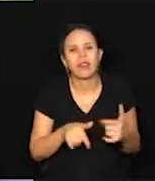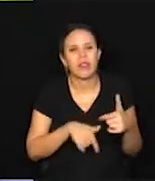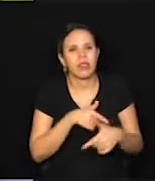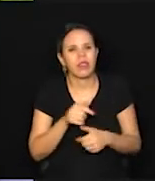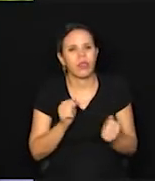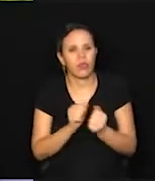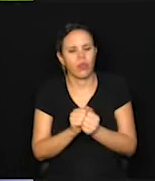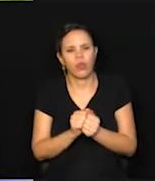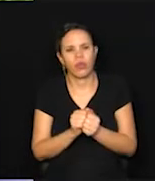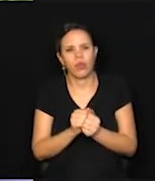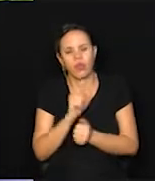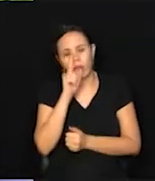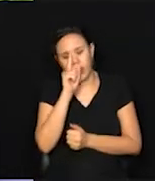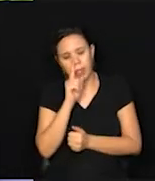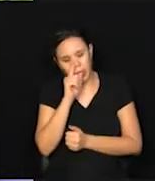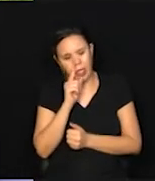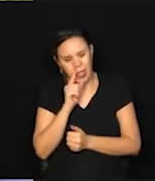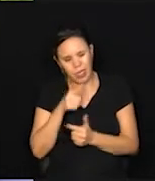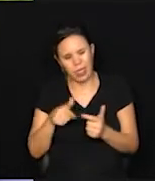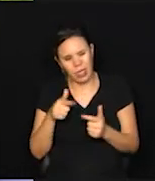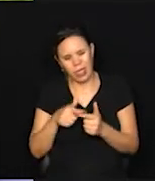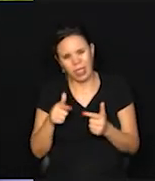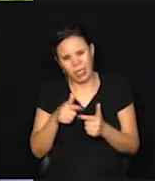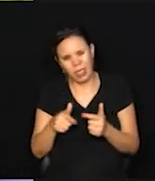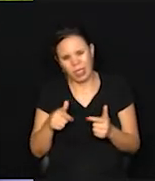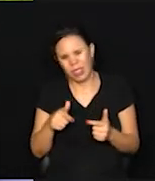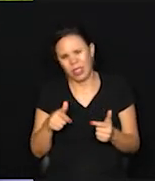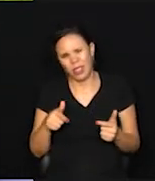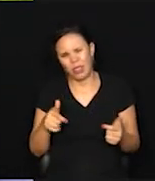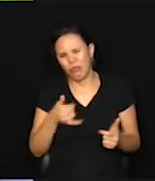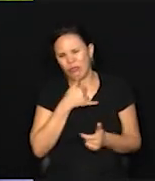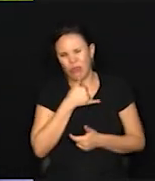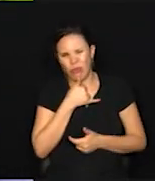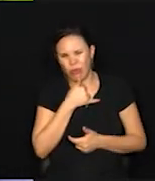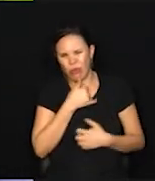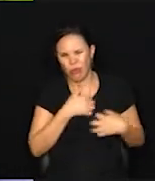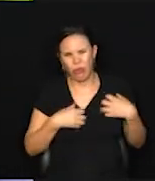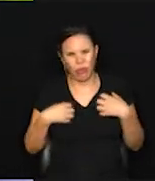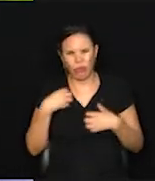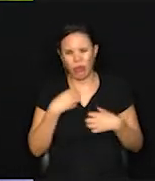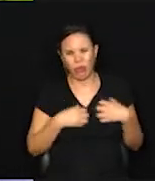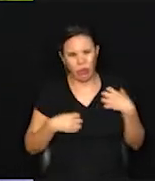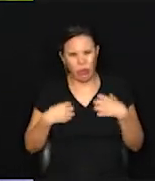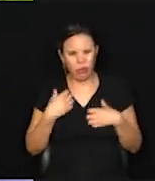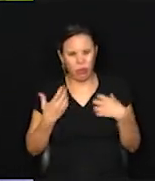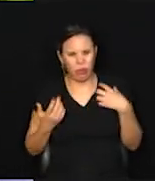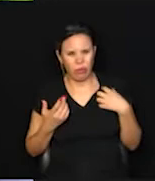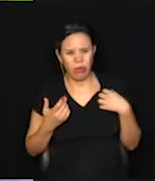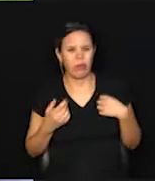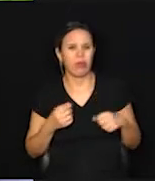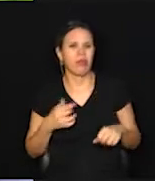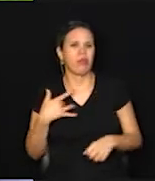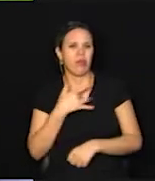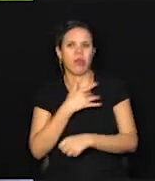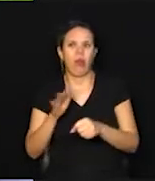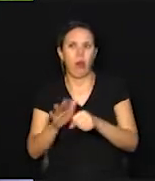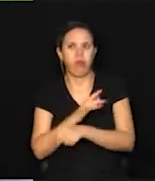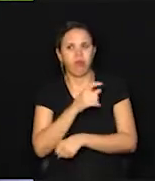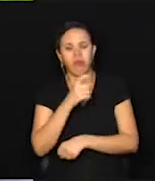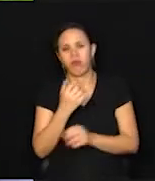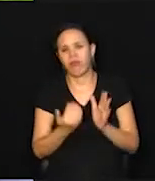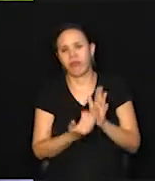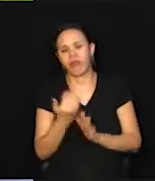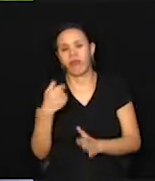do drama, né, da situação de horror que é trabalhar em saúde numa situação de colapso, né, o que nos